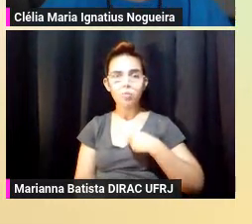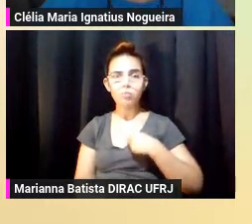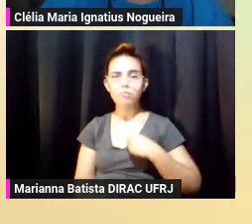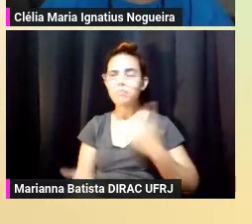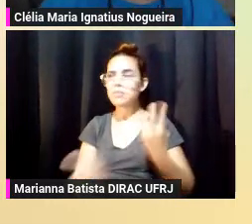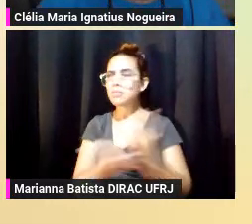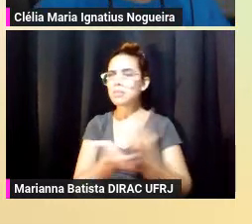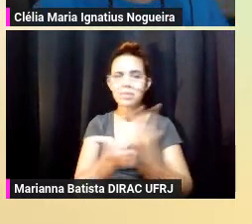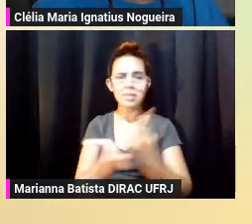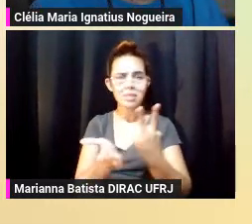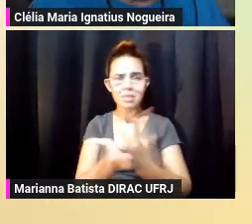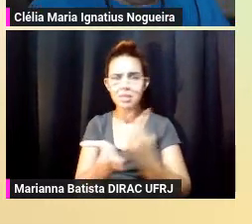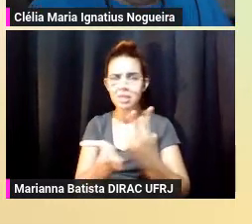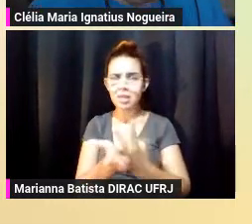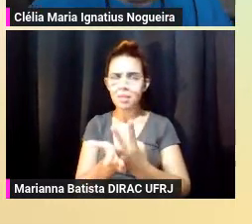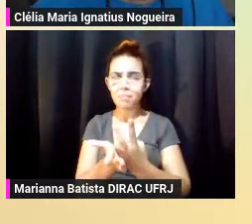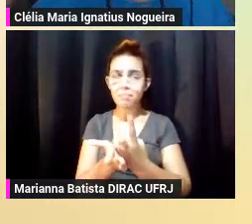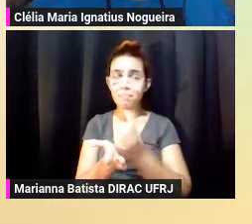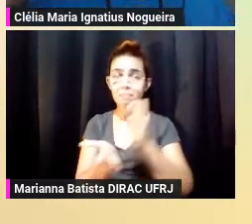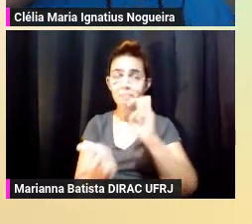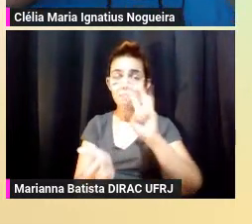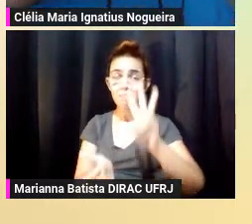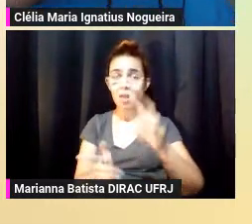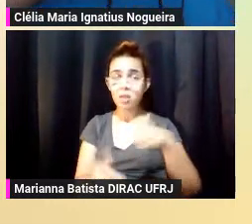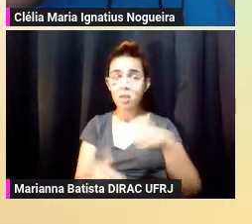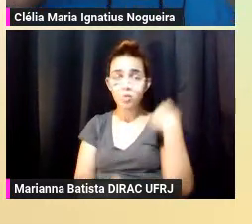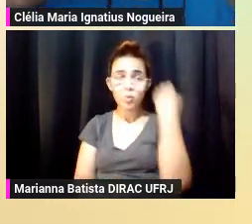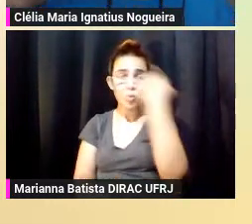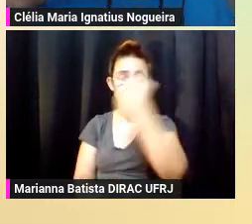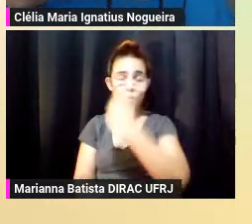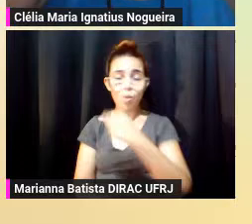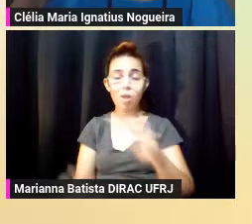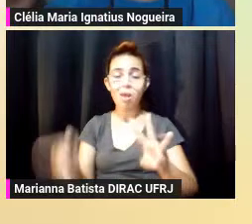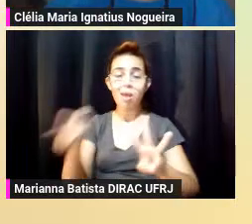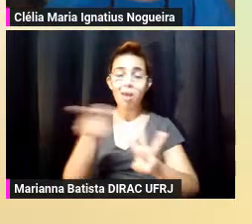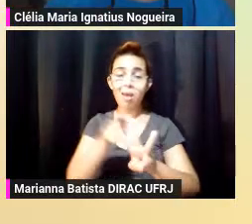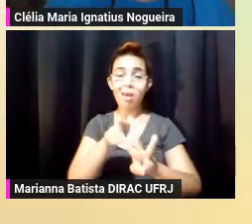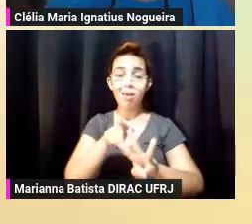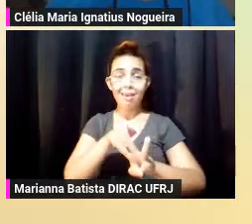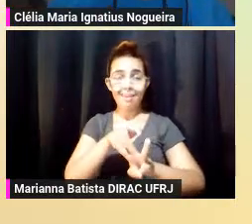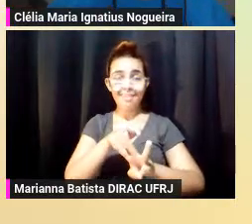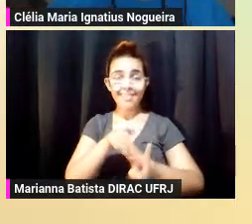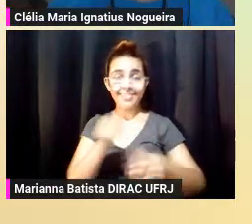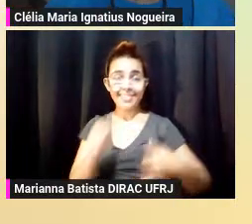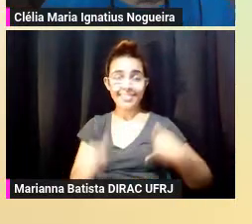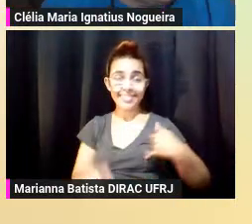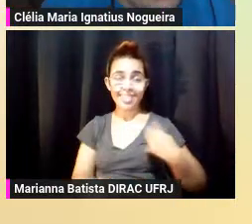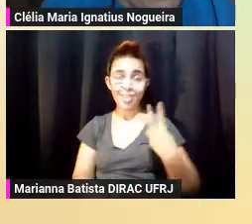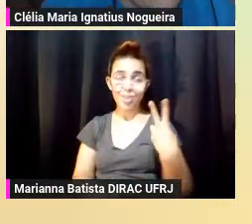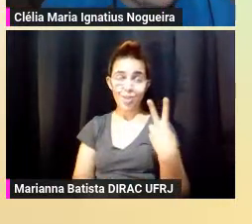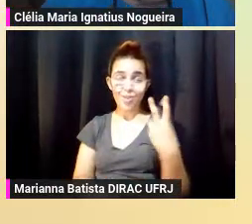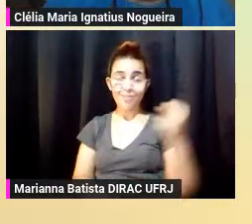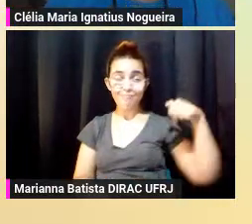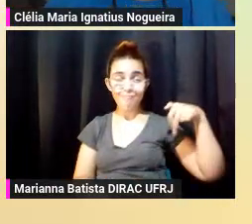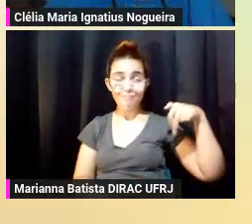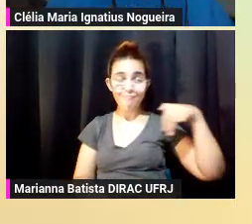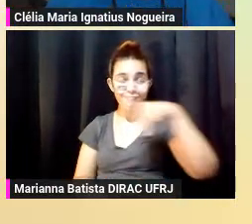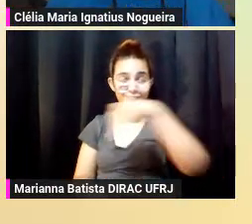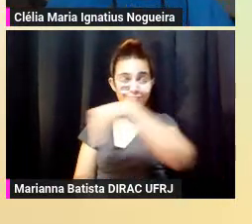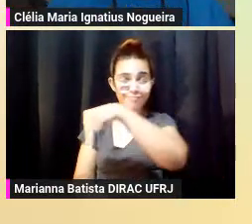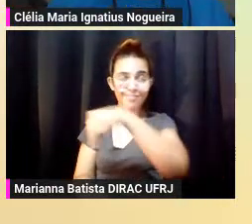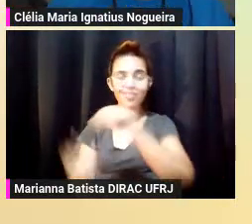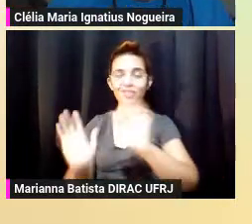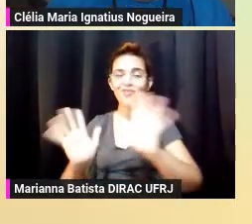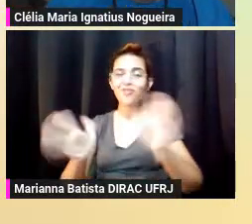fez 2 anos, ela já estava andando. Né? E assim foi toda a nossa vida. Não tínhamos